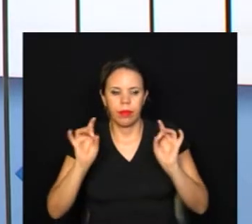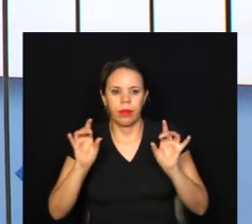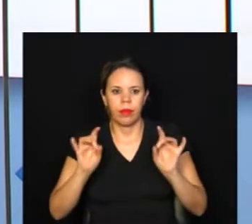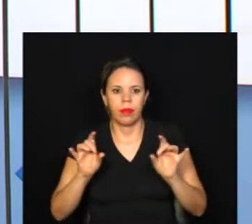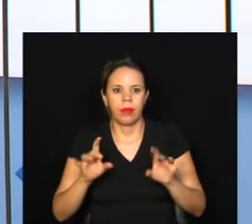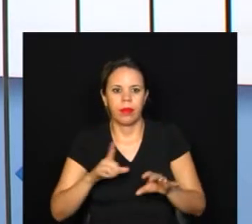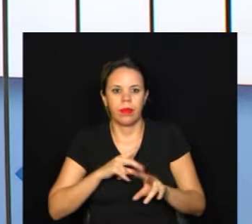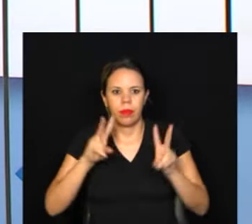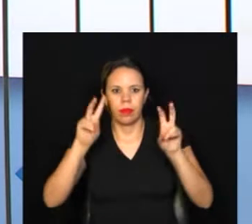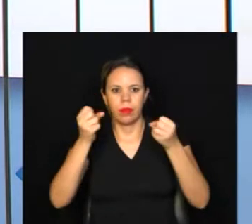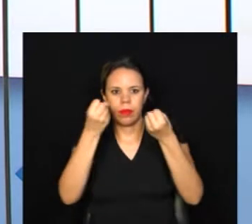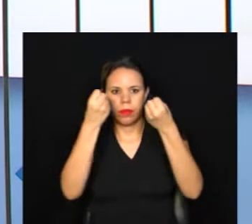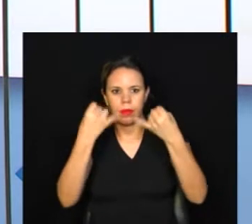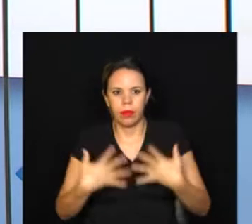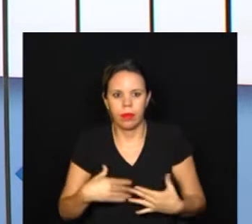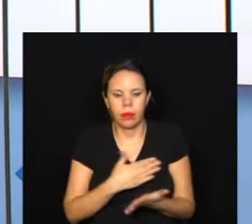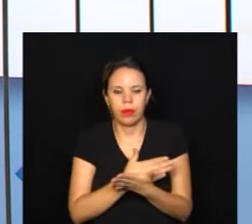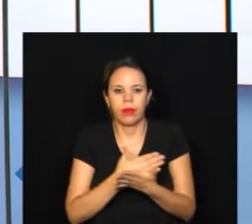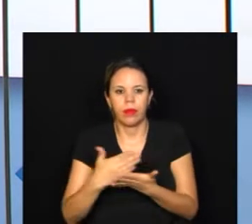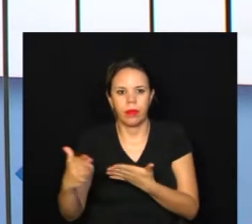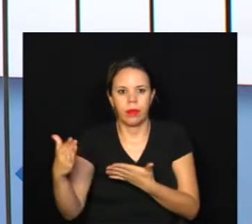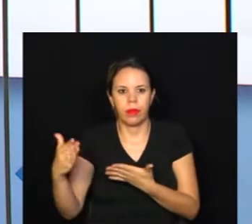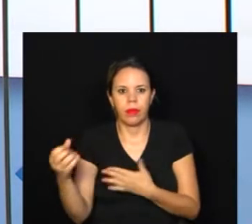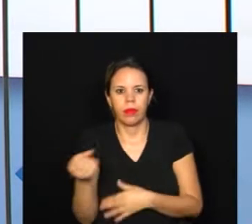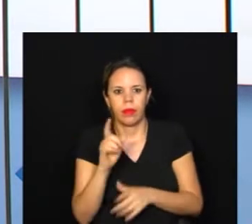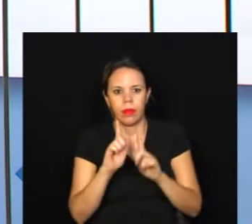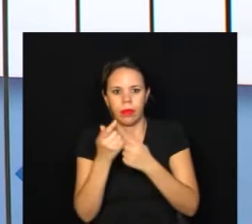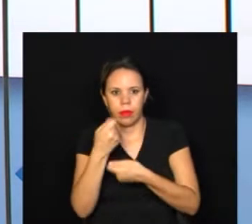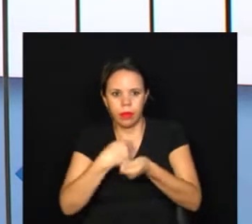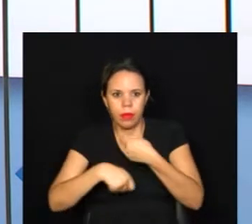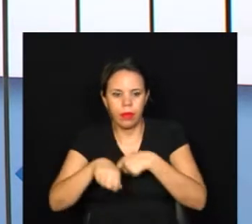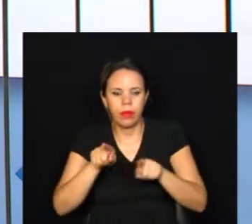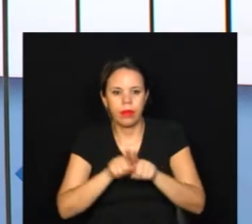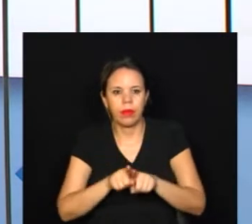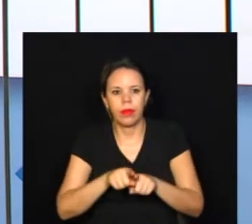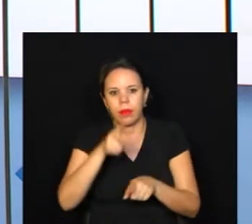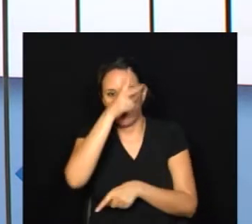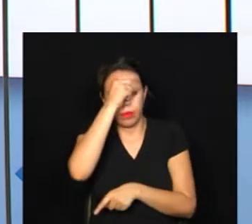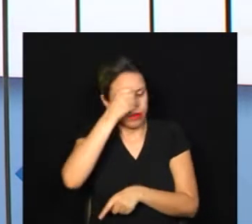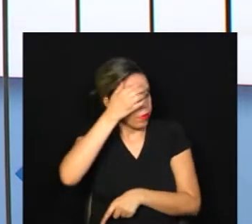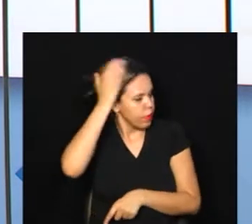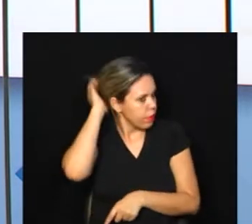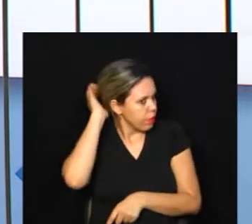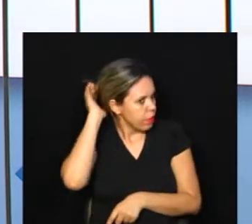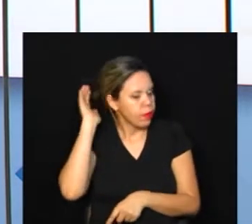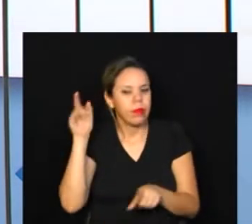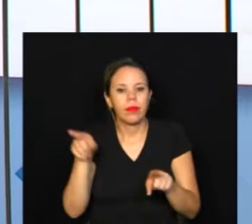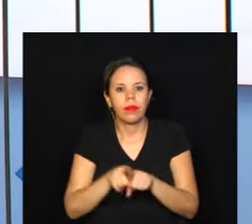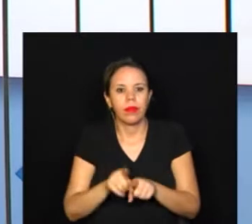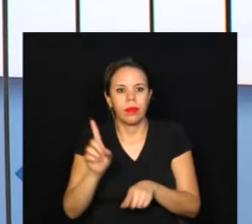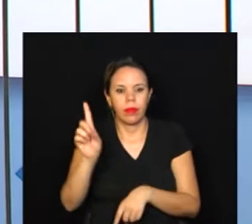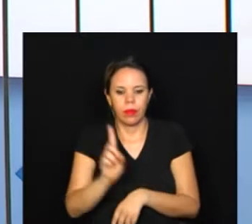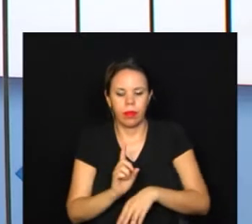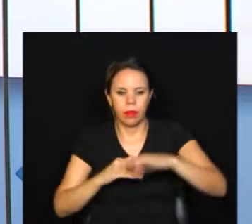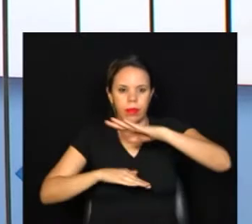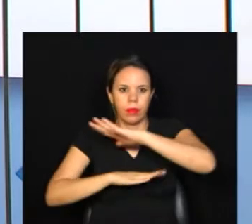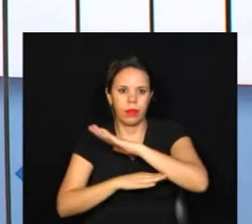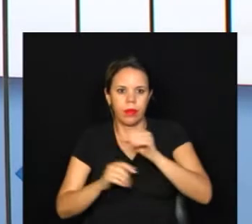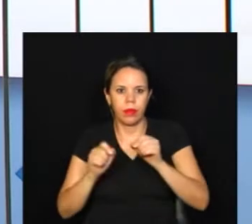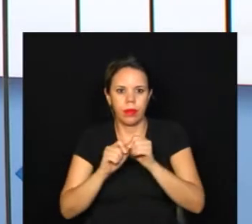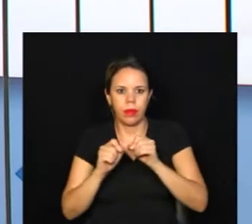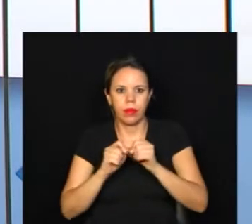diz respeito aí ao início da nova gestão, o prefeito Dário Saad vem à Câmara para fazer